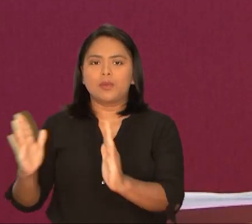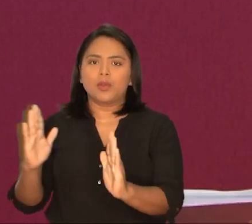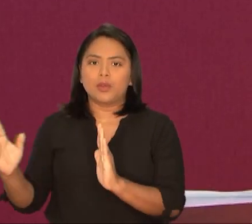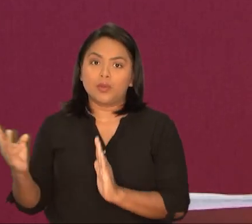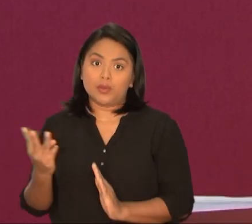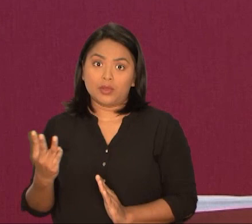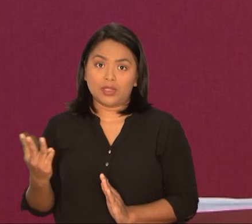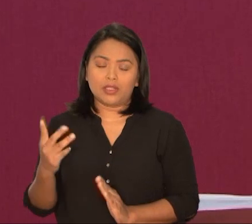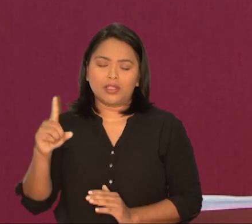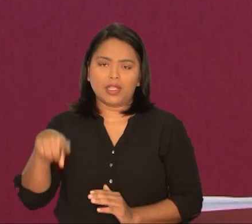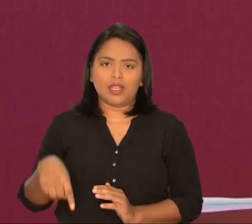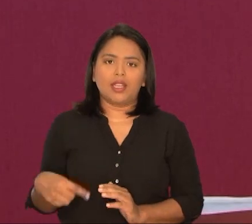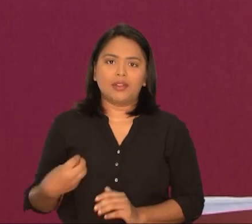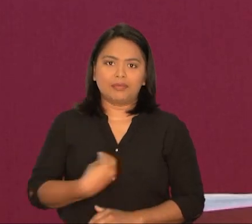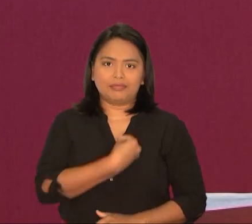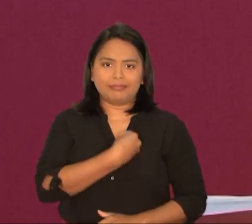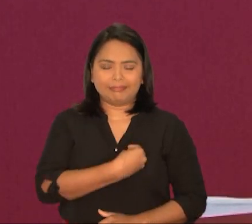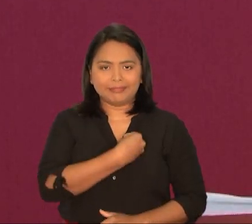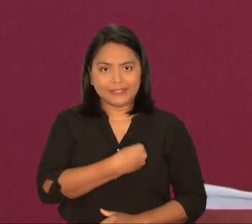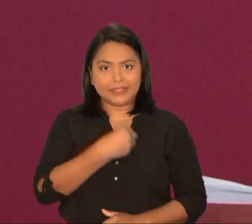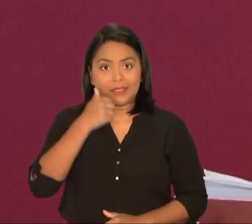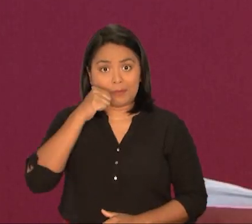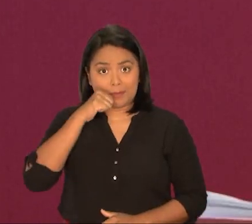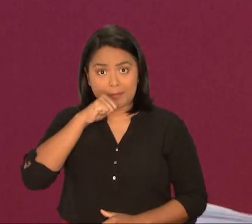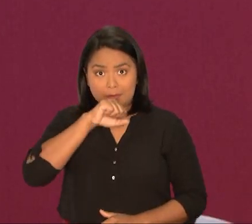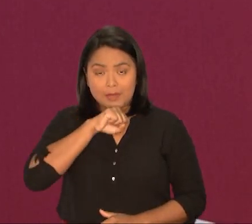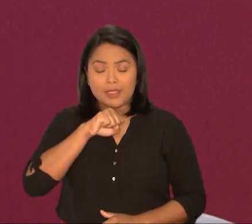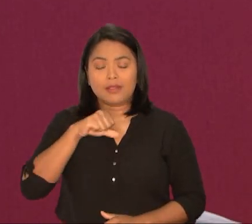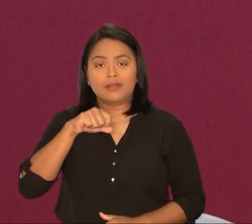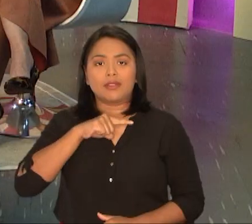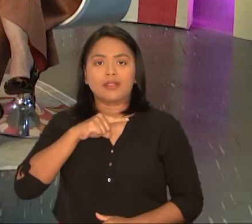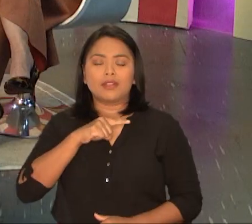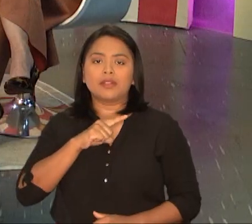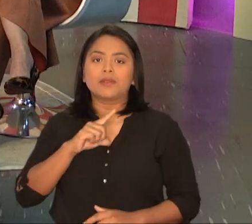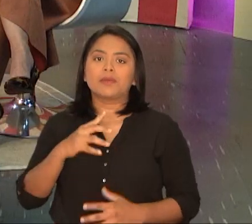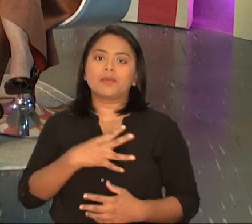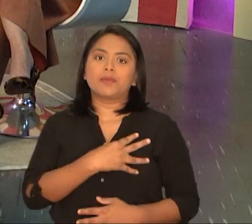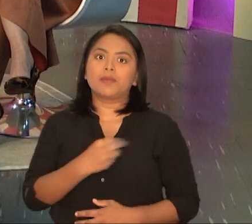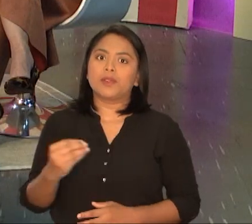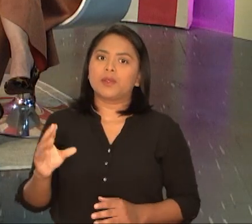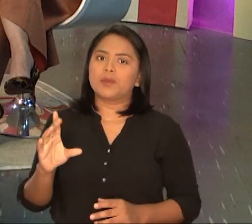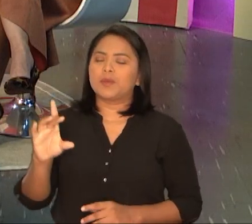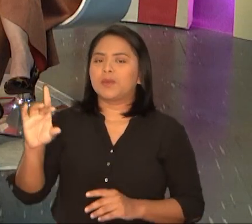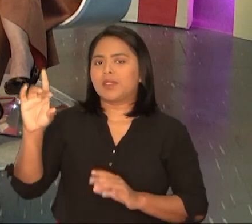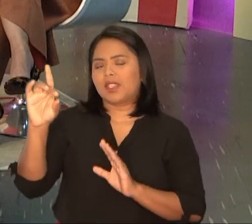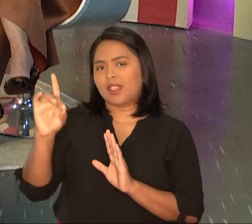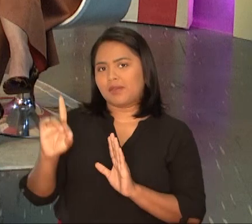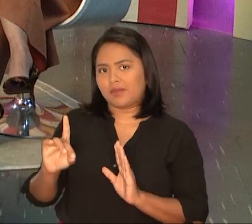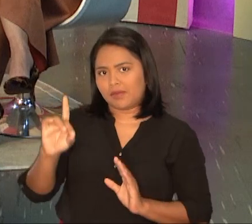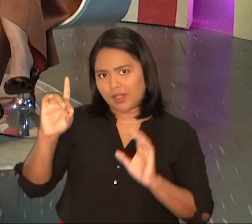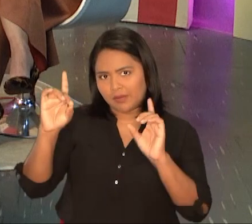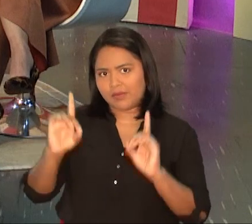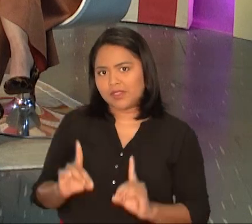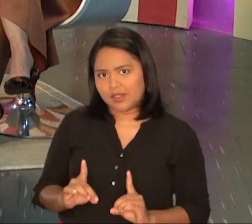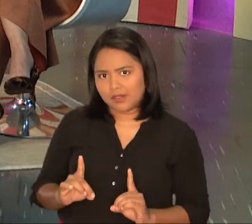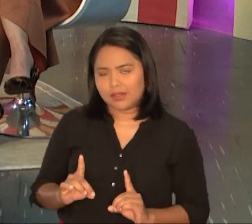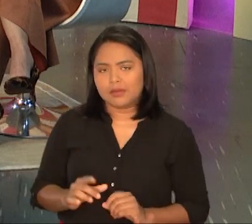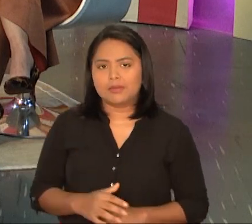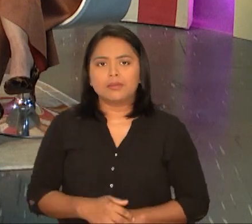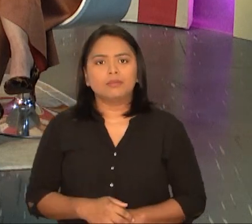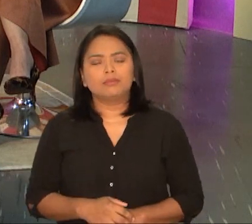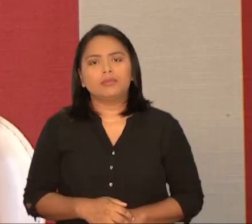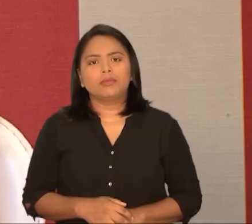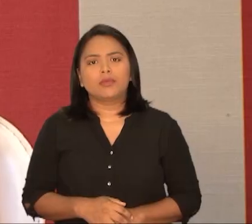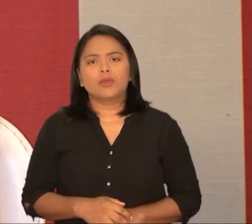vida das mães que têm filhos com deficiência. Pois é, Josi. E todos os anos, milhões de pessoas do